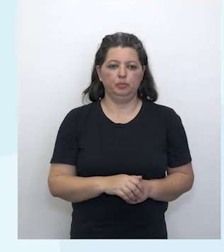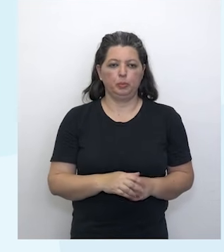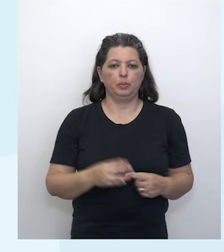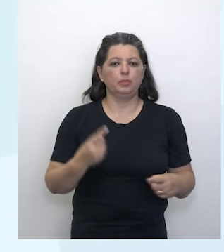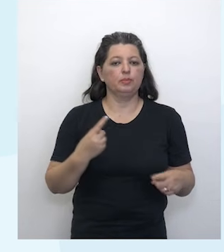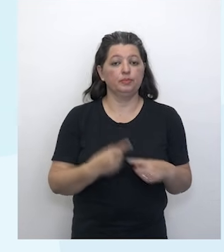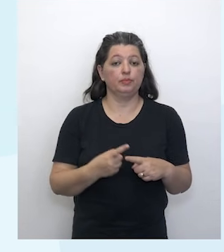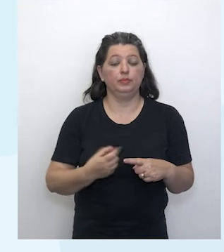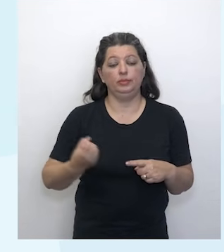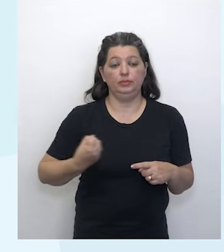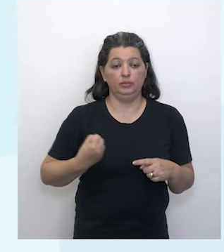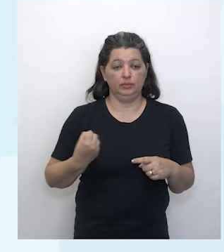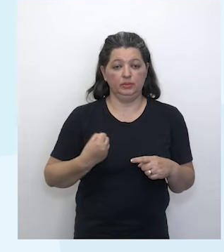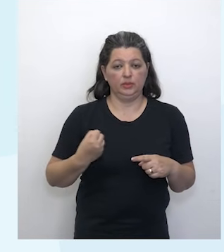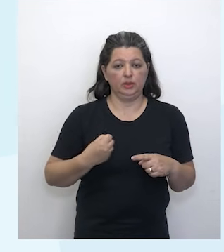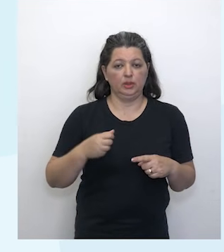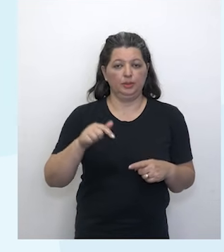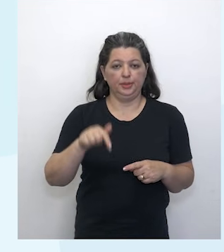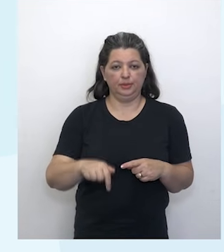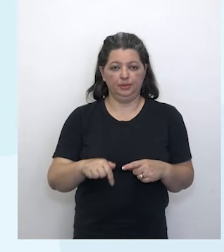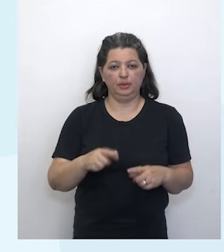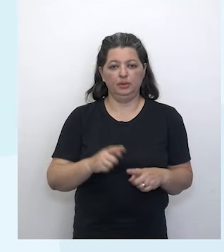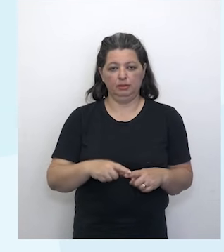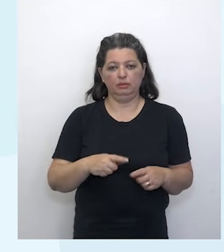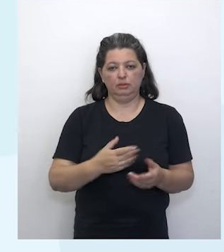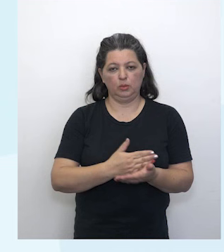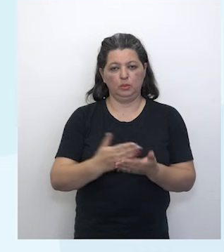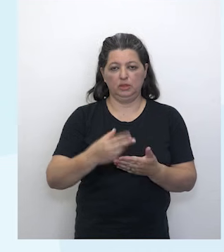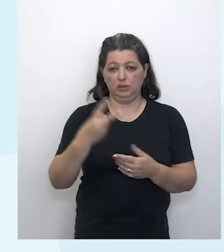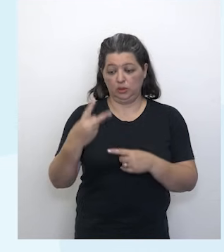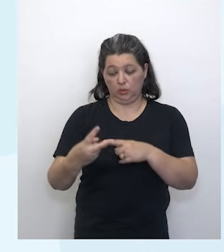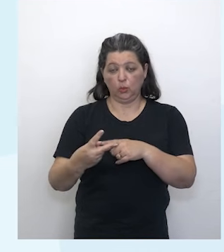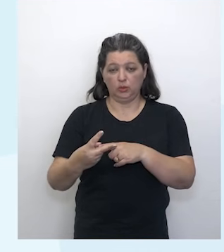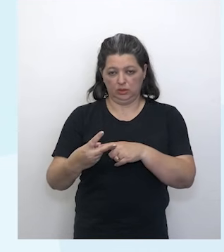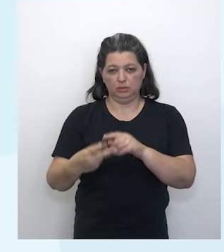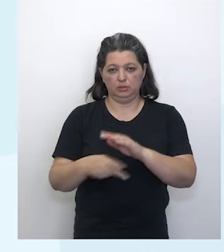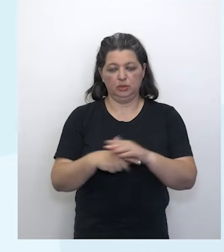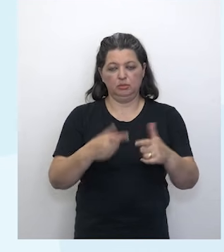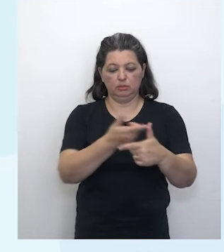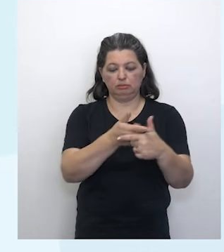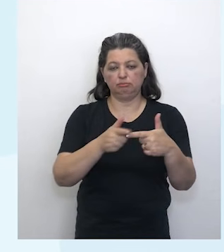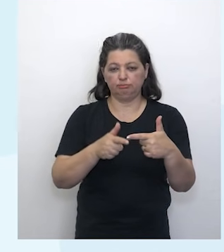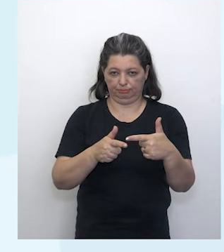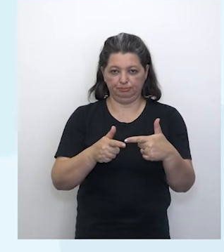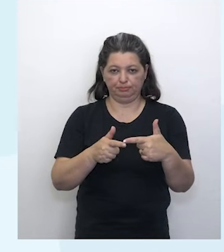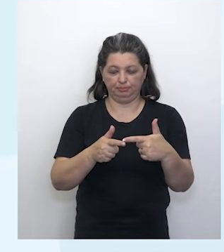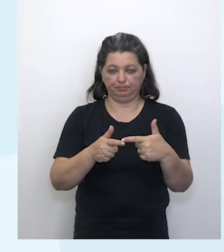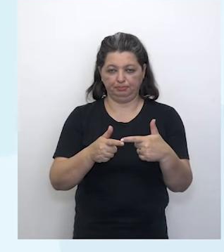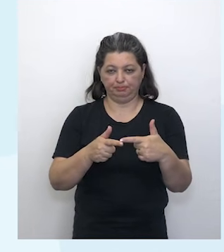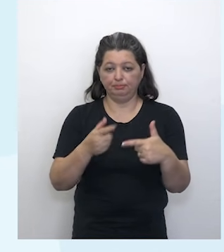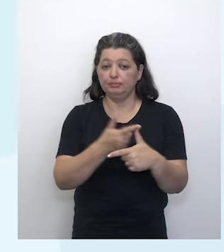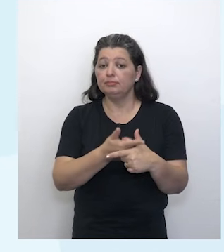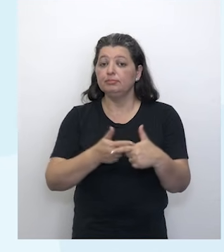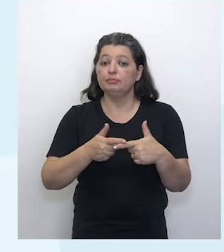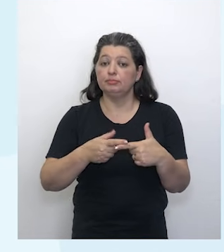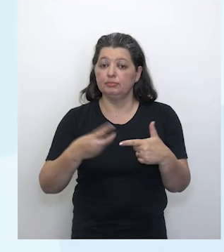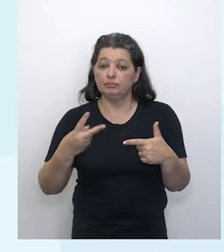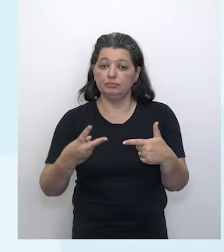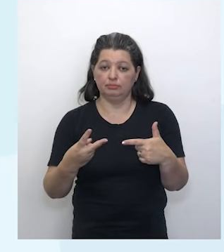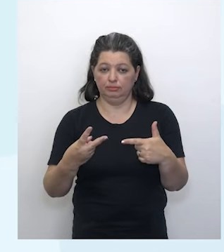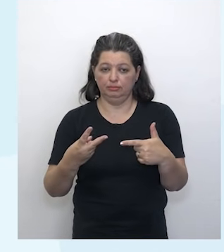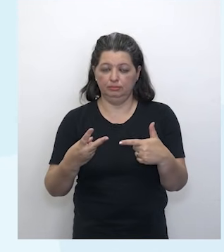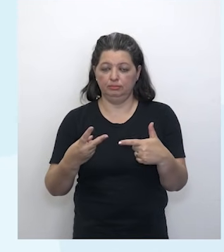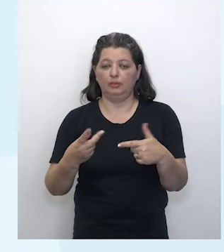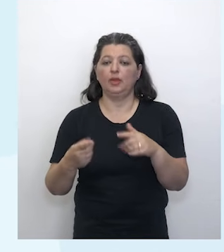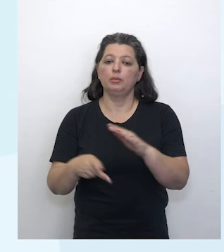números naturais, é o número 2. A gente começa por ele. Então, vamos dividir esse número por 2, ó. Dividir por 2 é pegar a metade. Eu penso